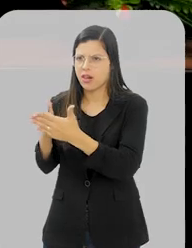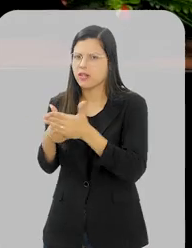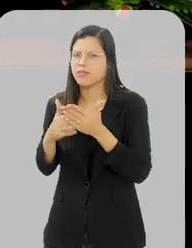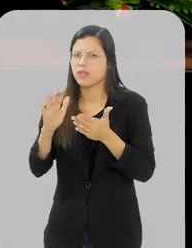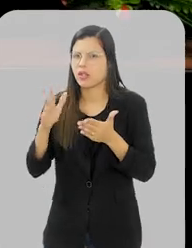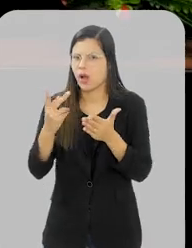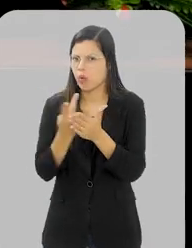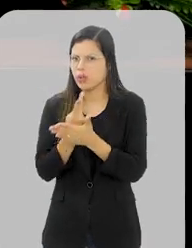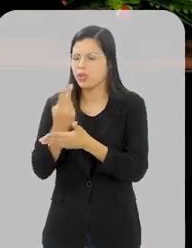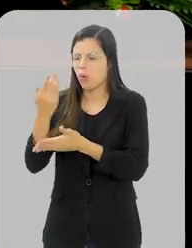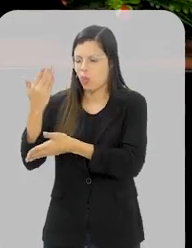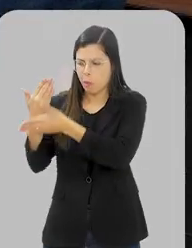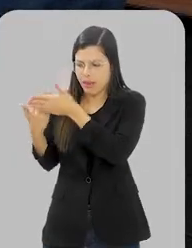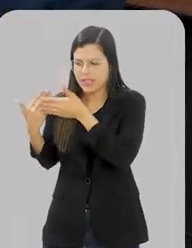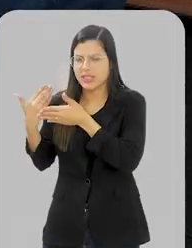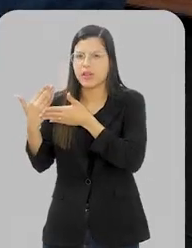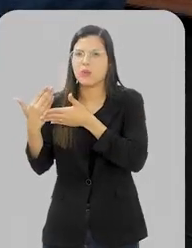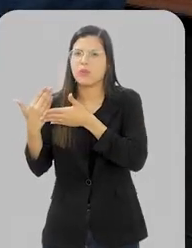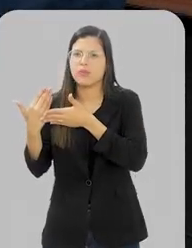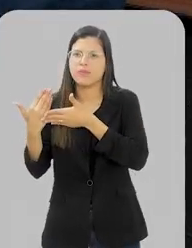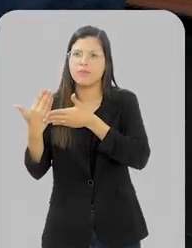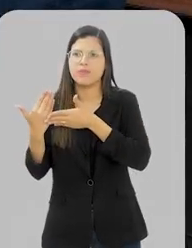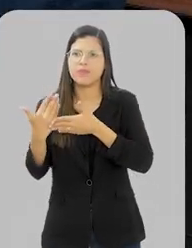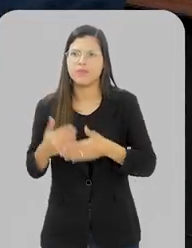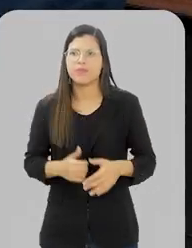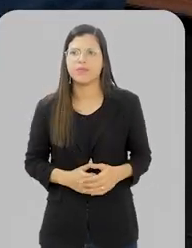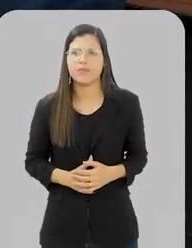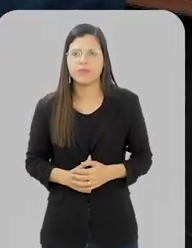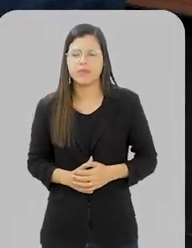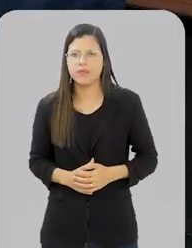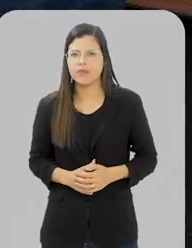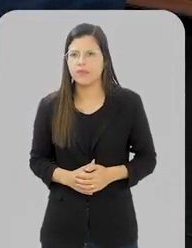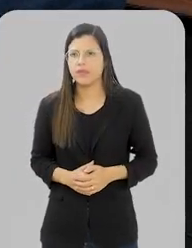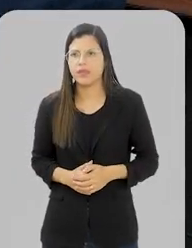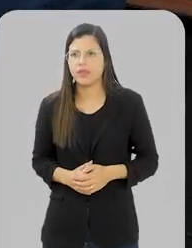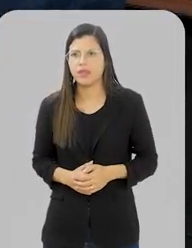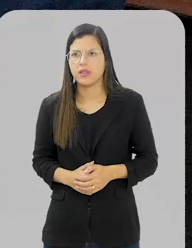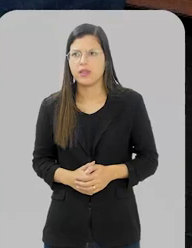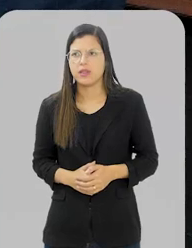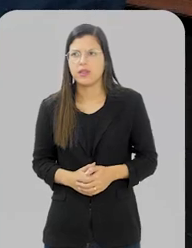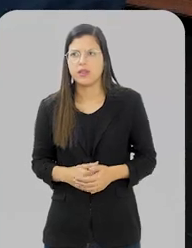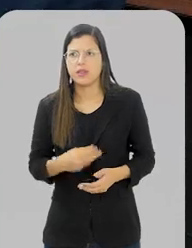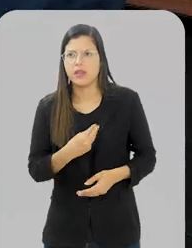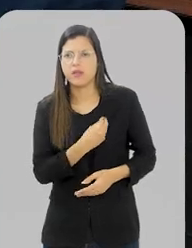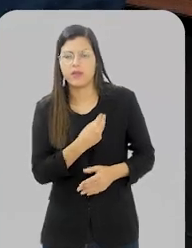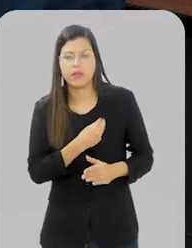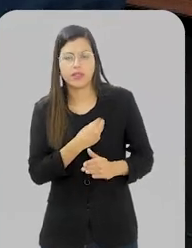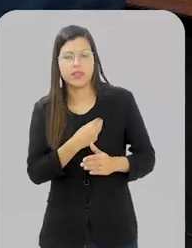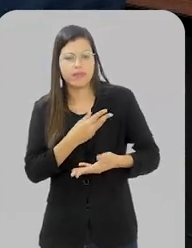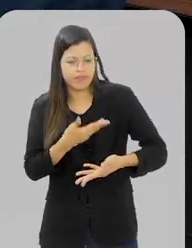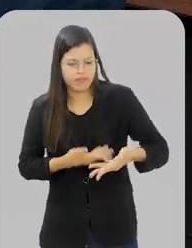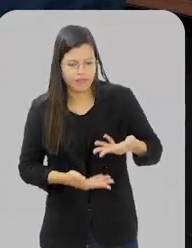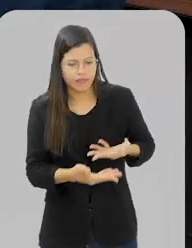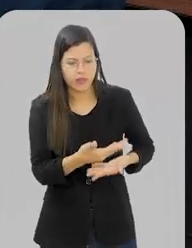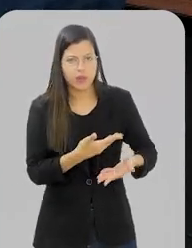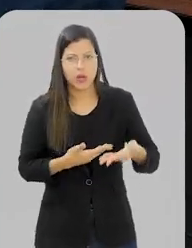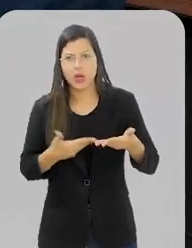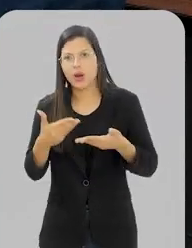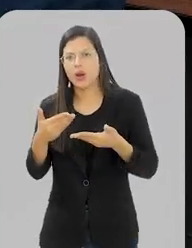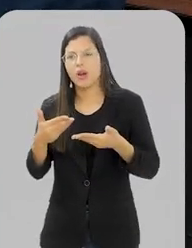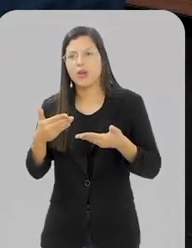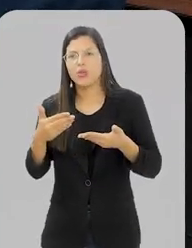aconteceu muito mais no passado a partir da da da da da da da vivência Comunitária e